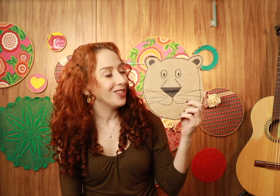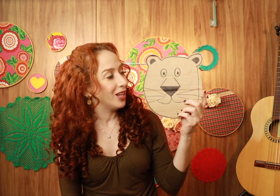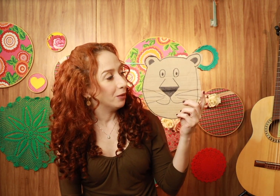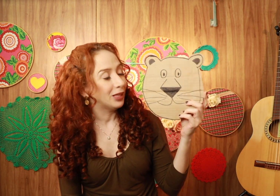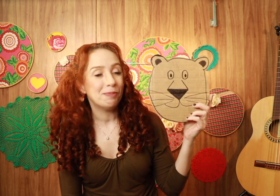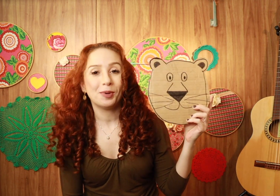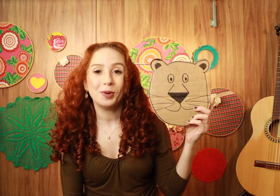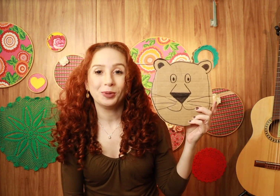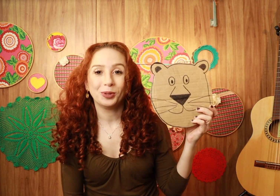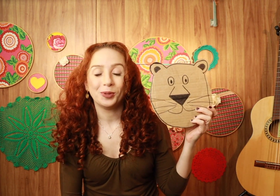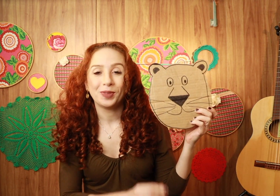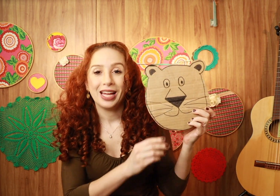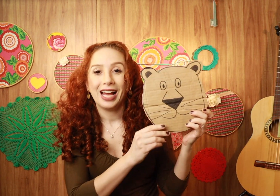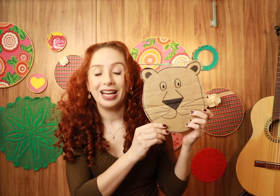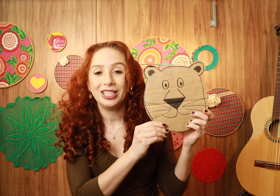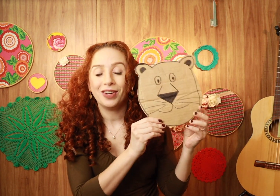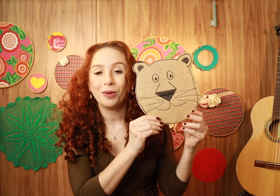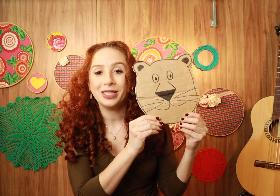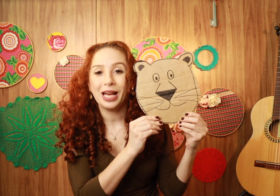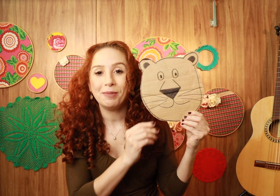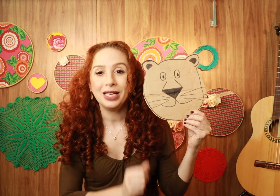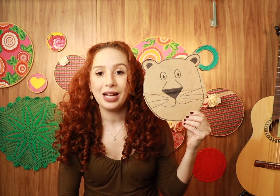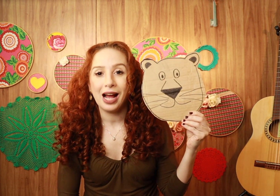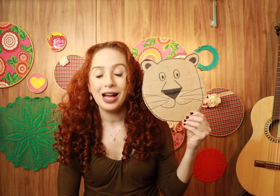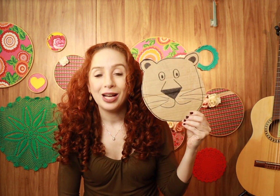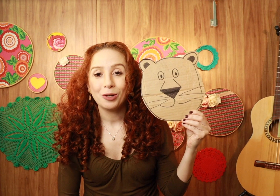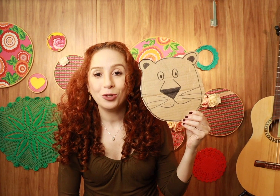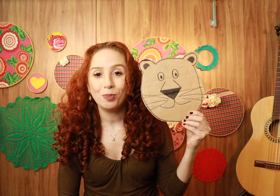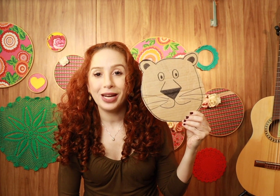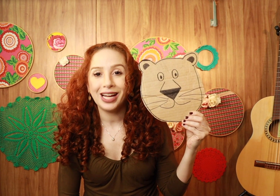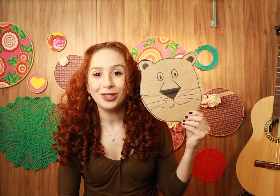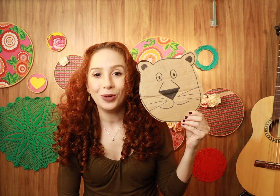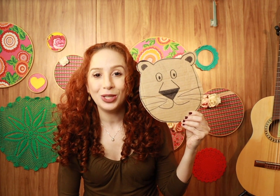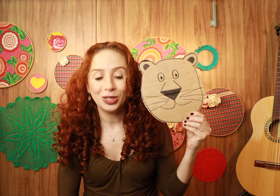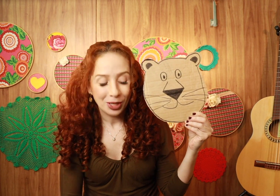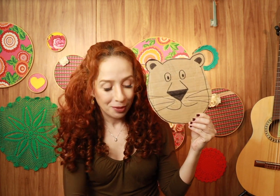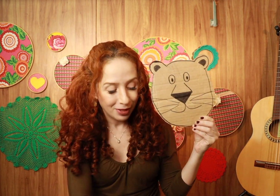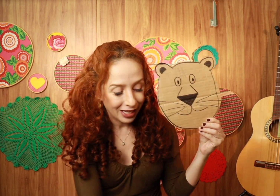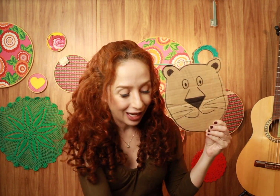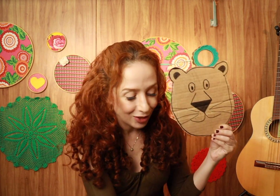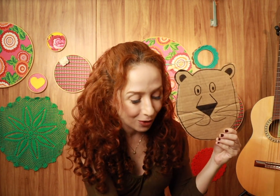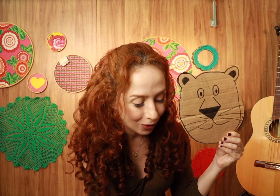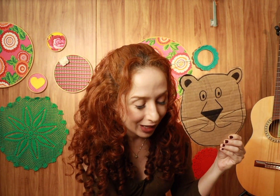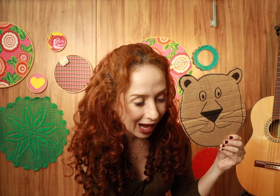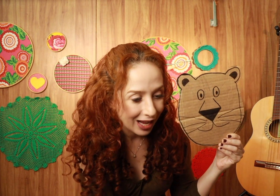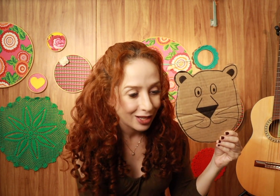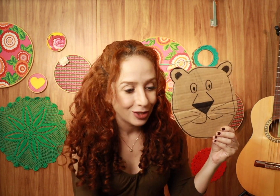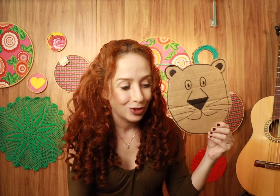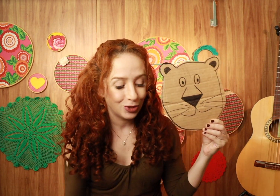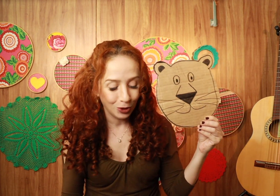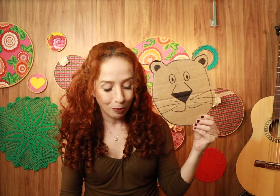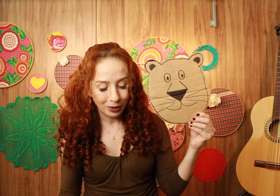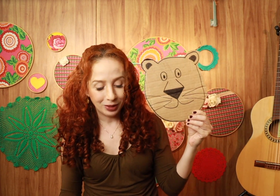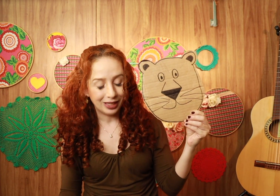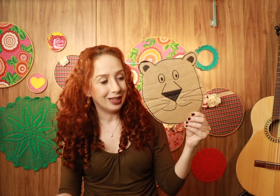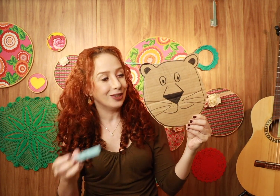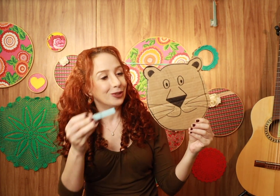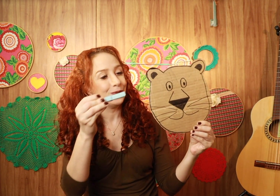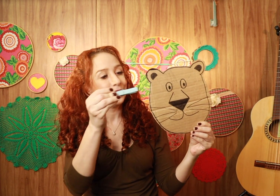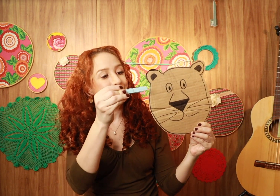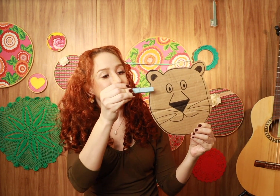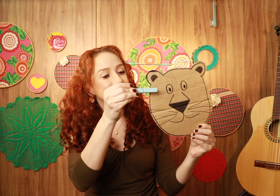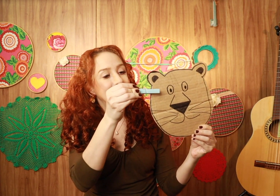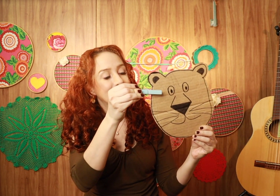Agora que o nosso leão tá pronto, a gente vai começar a brincar com os pregadores, brincar de colocar juba no